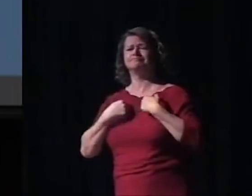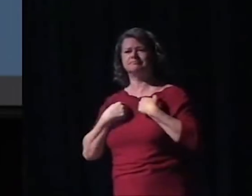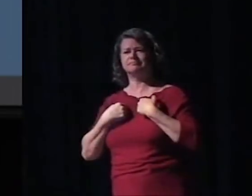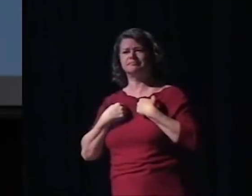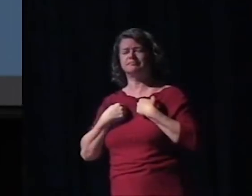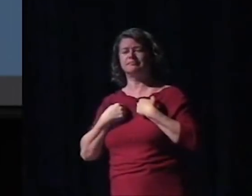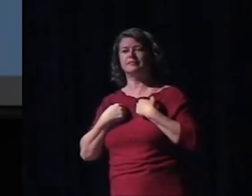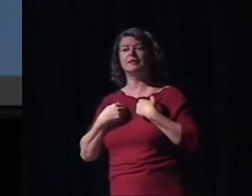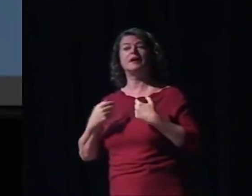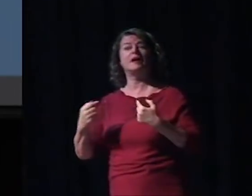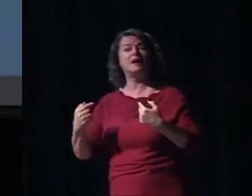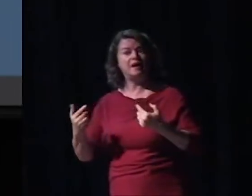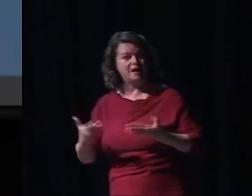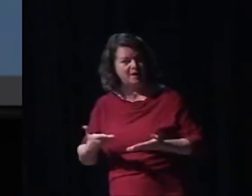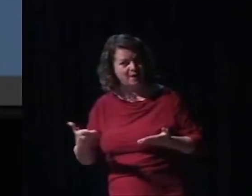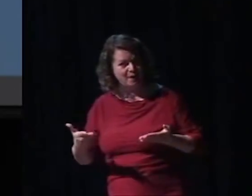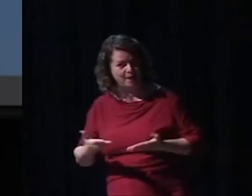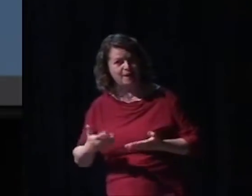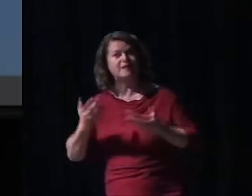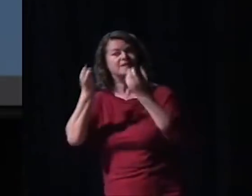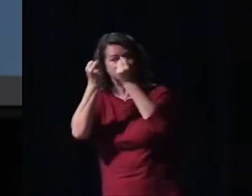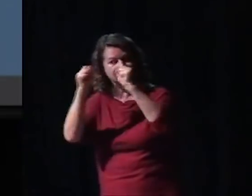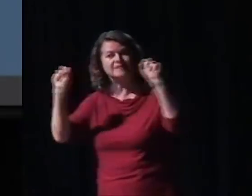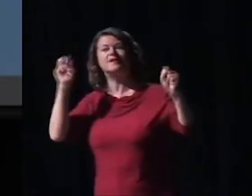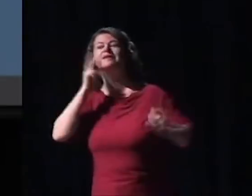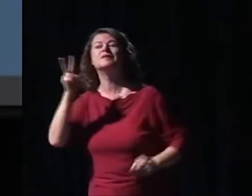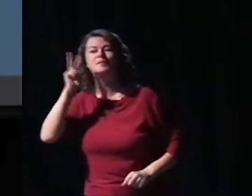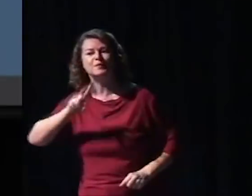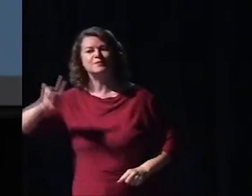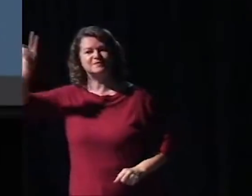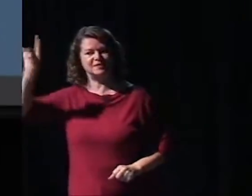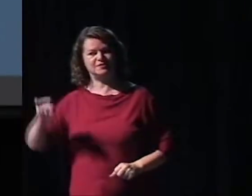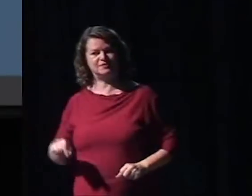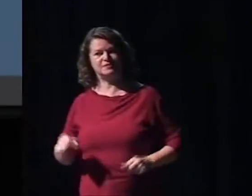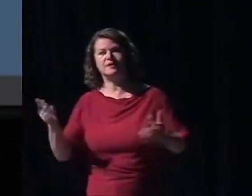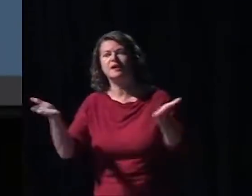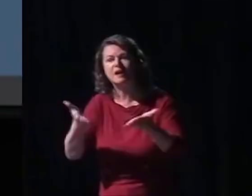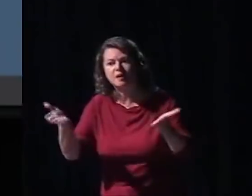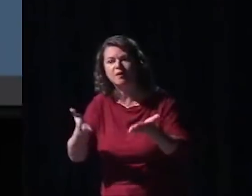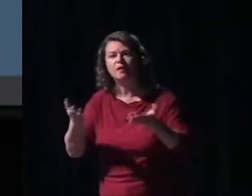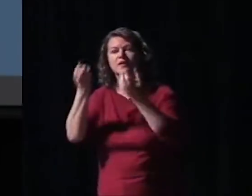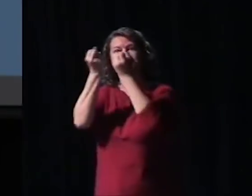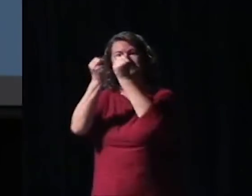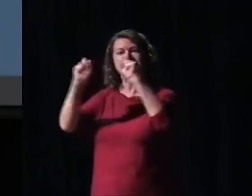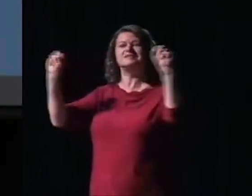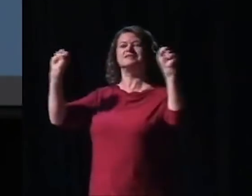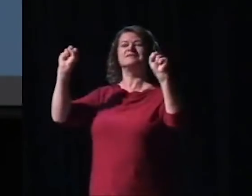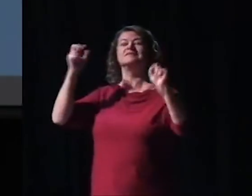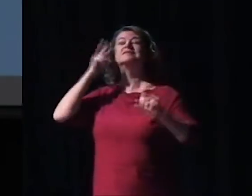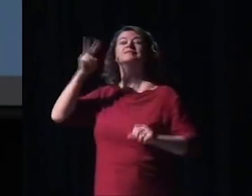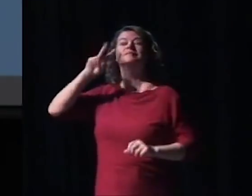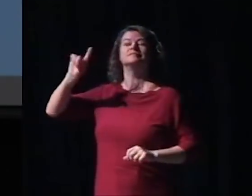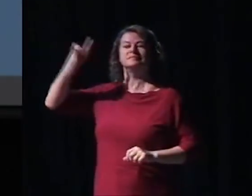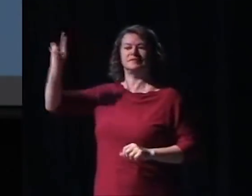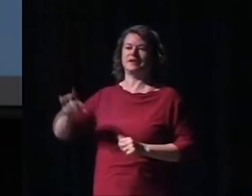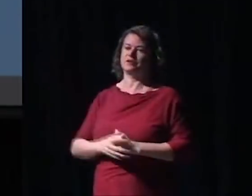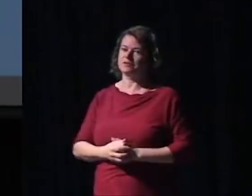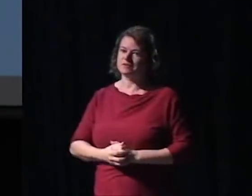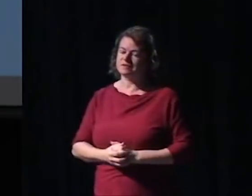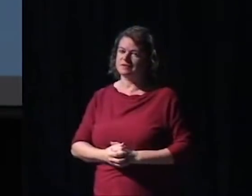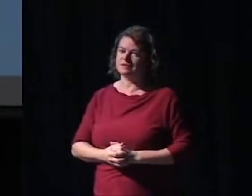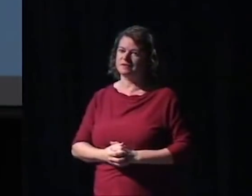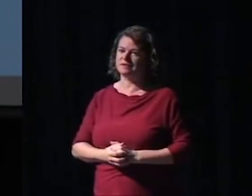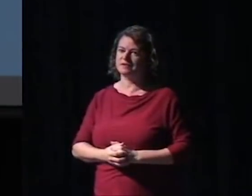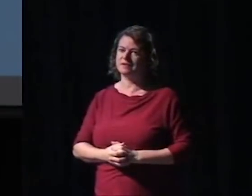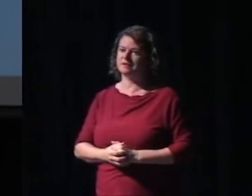descobriu que tinha uma vocação. Agora o propósito está errado. Ele quer se vingar por causa dele, mas ele vai